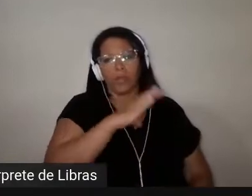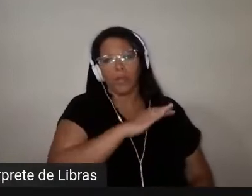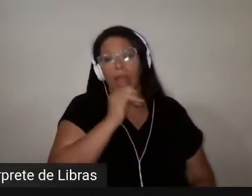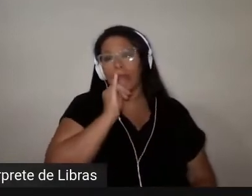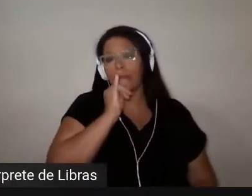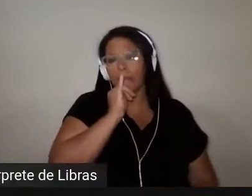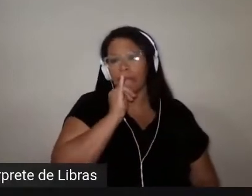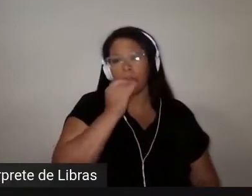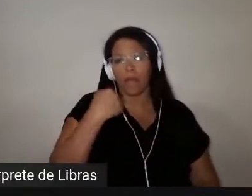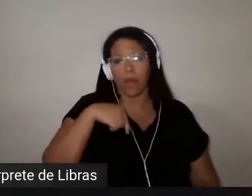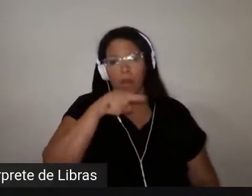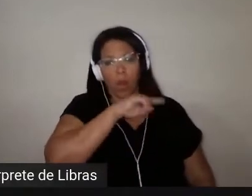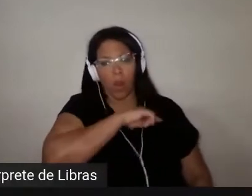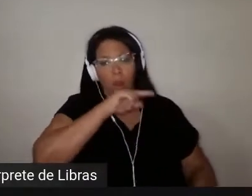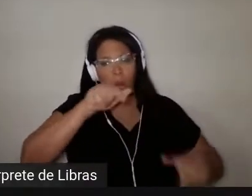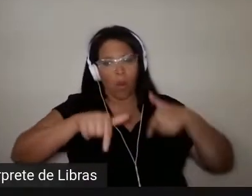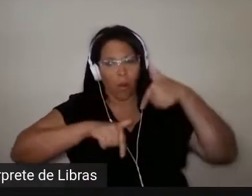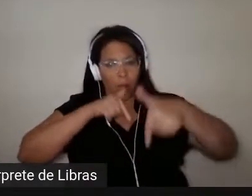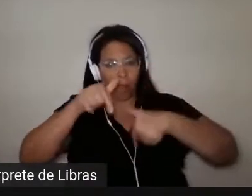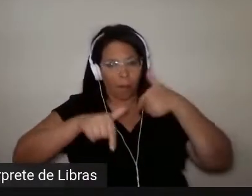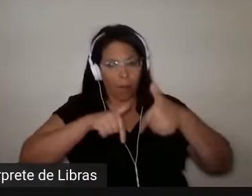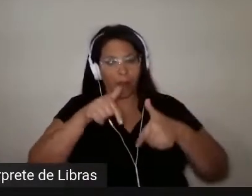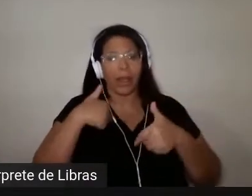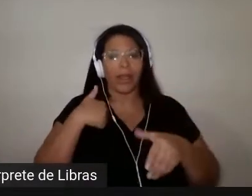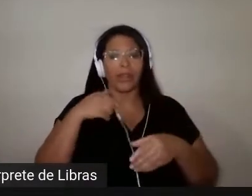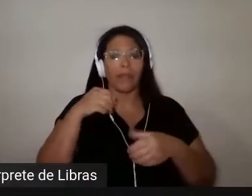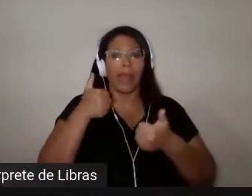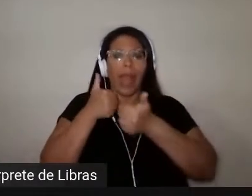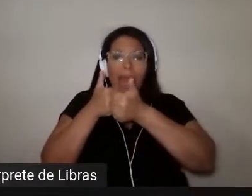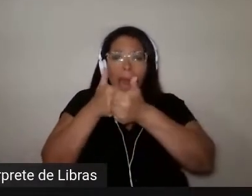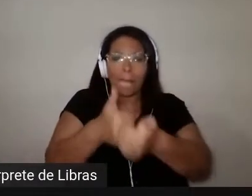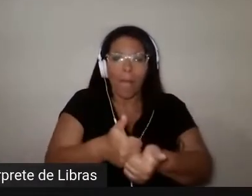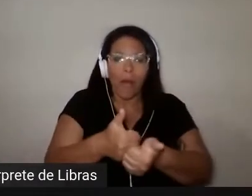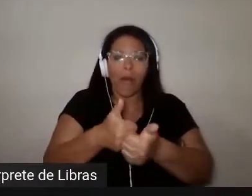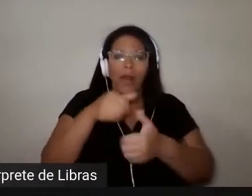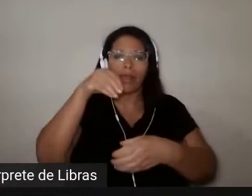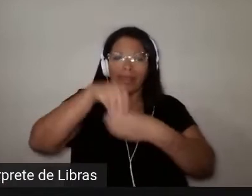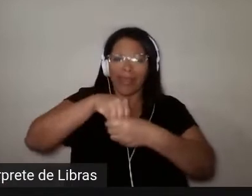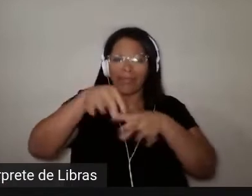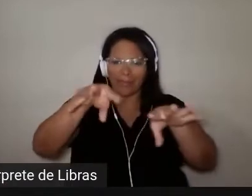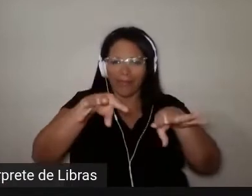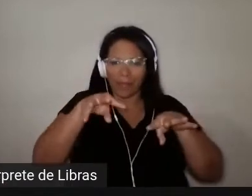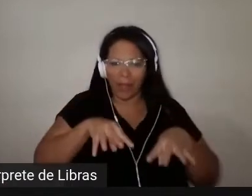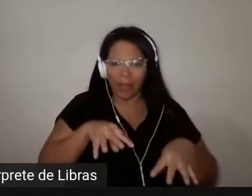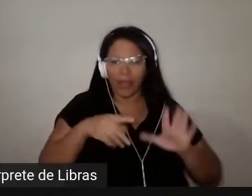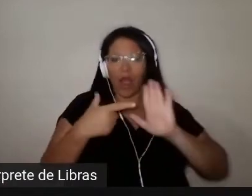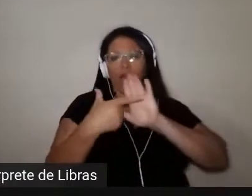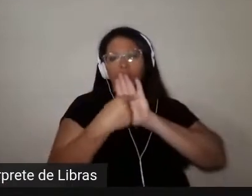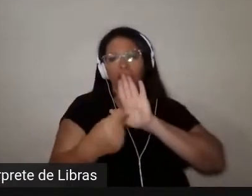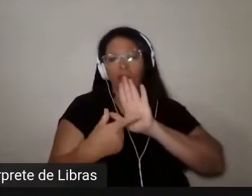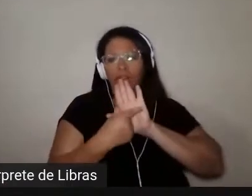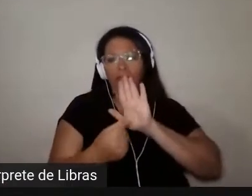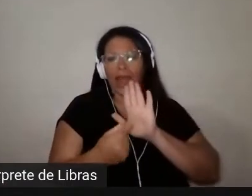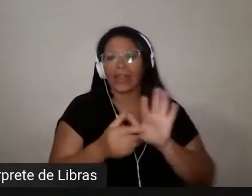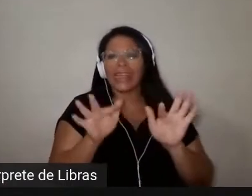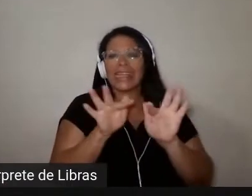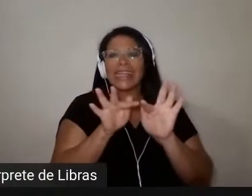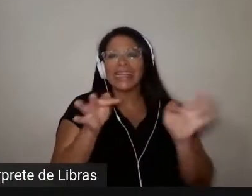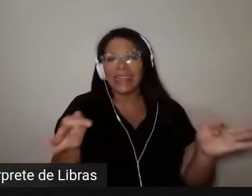para a gente que trabalhou no plenário, para quem ainda assessora plenário, o destaque individual ele é chamado de destaque simples,